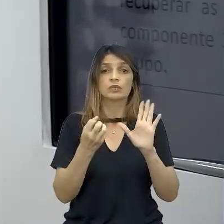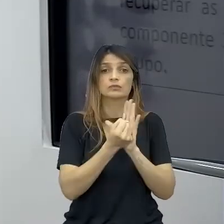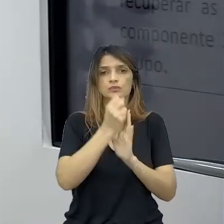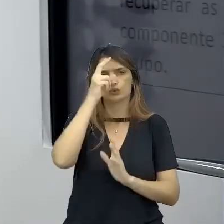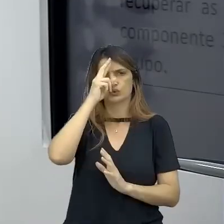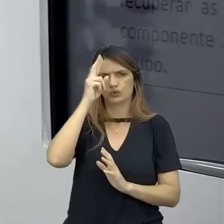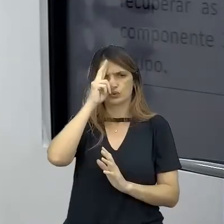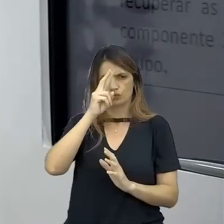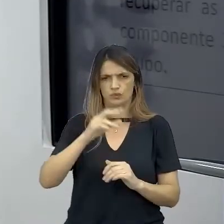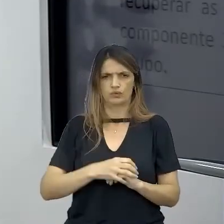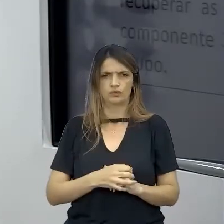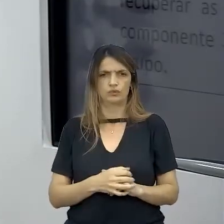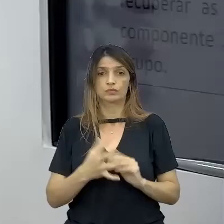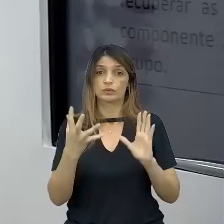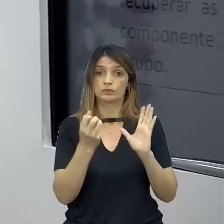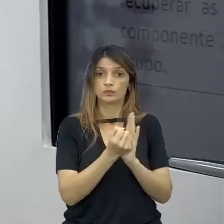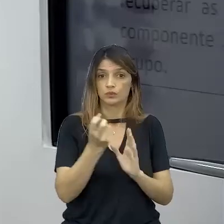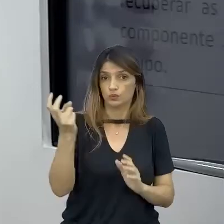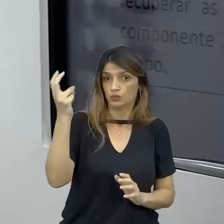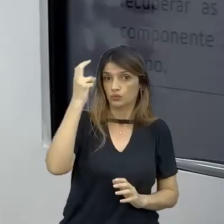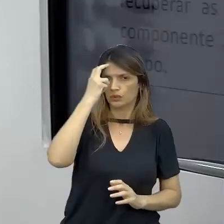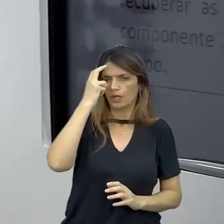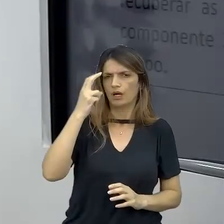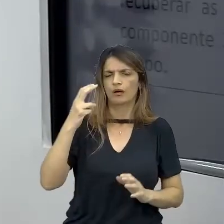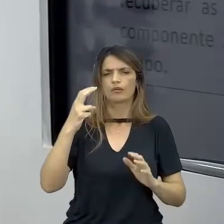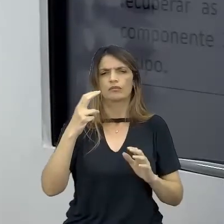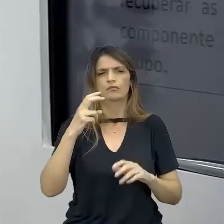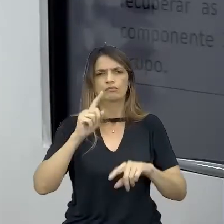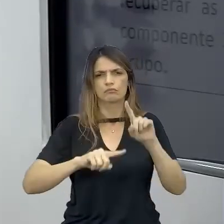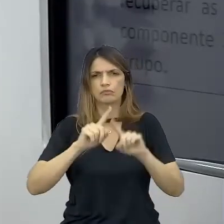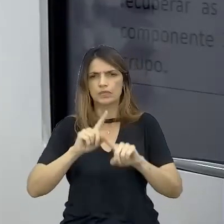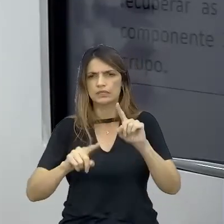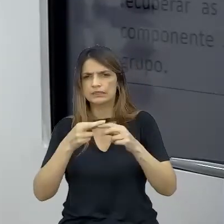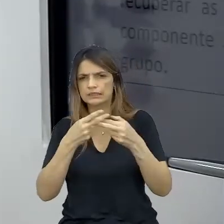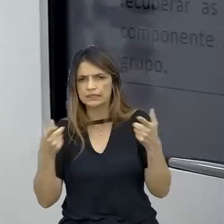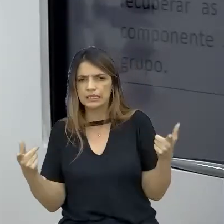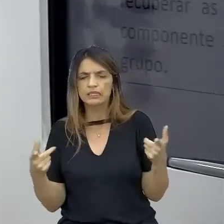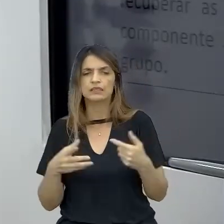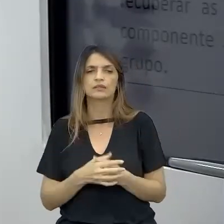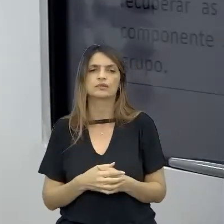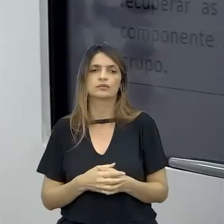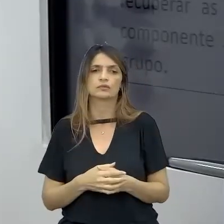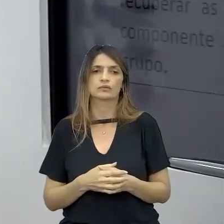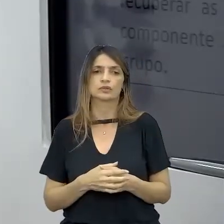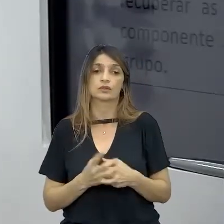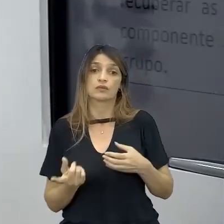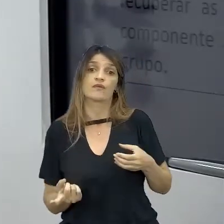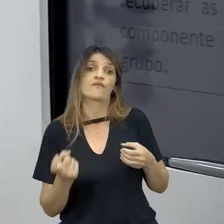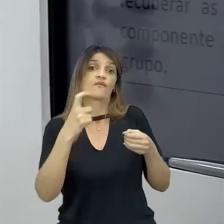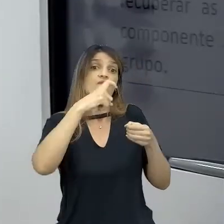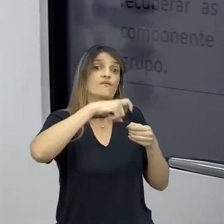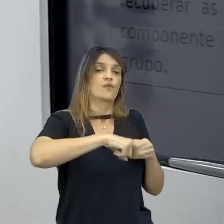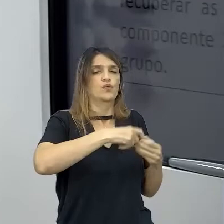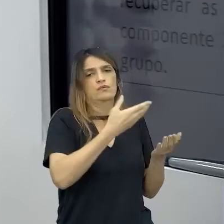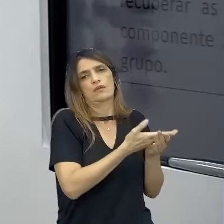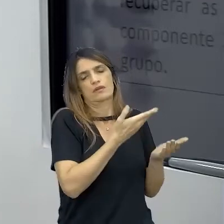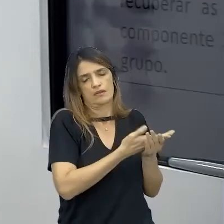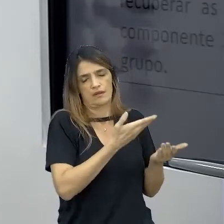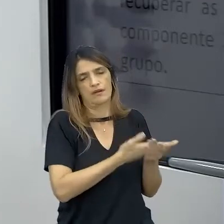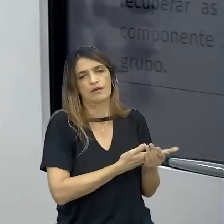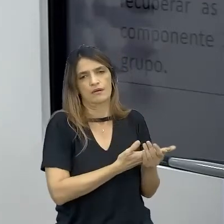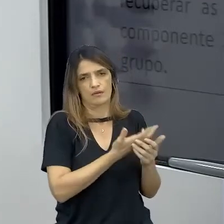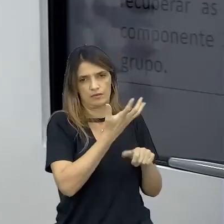histórico, patrimônio cultural, material e imaterial. Então, nós vamos fazer um resgate neste momento. É neste momento que nós trabalhamos